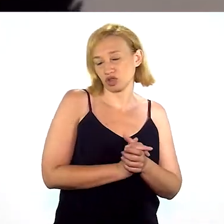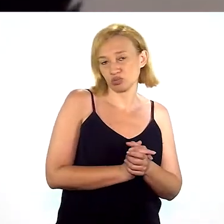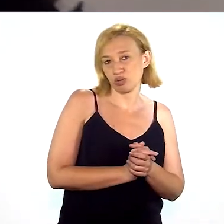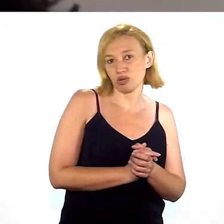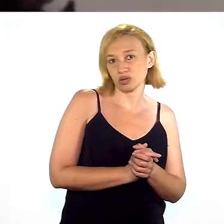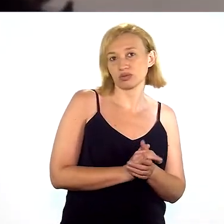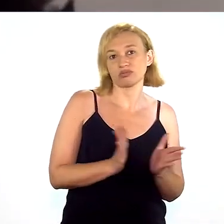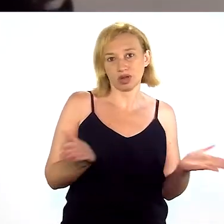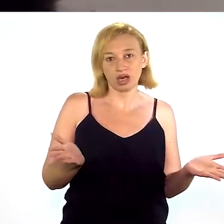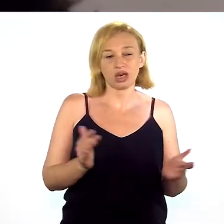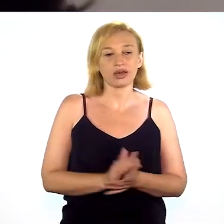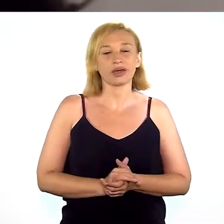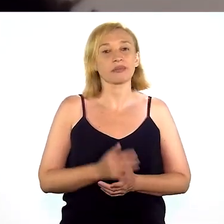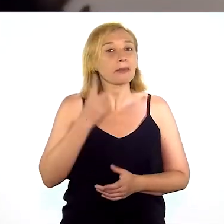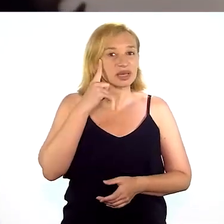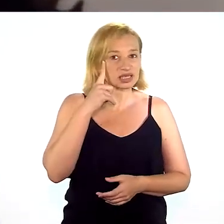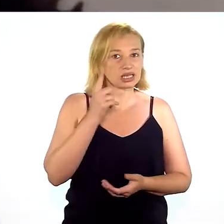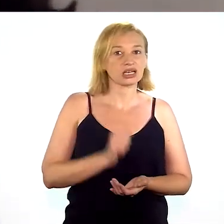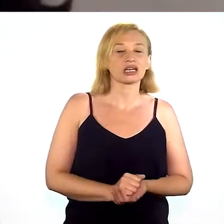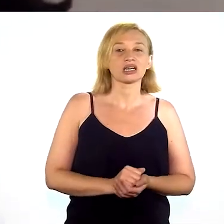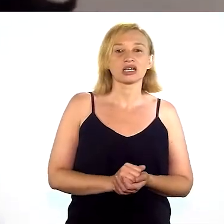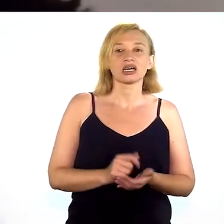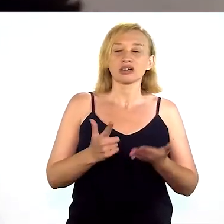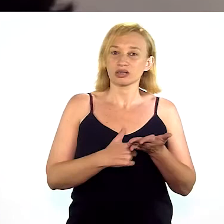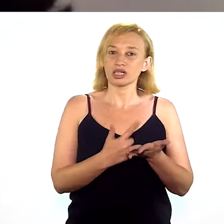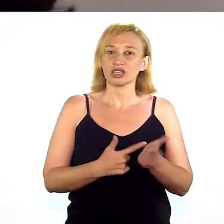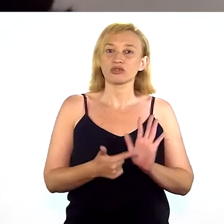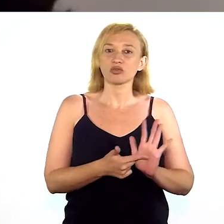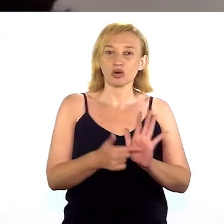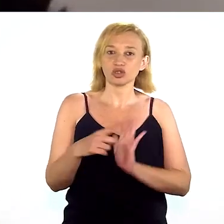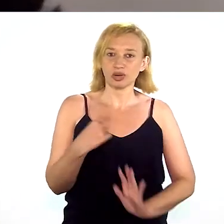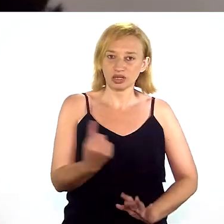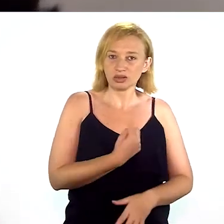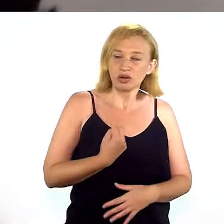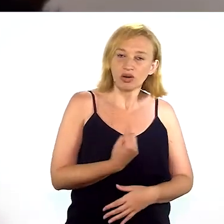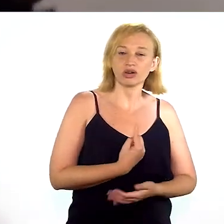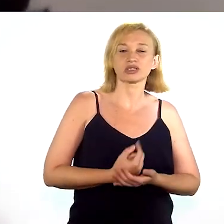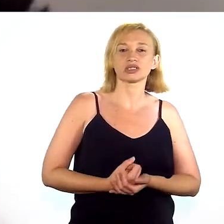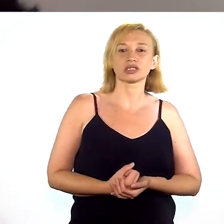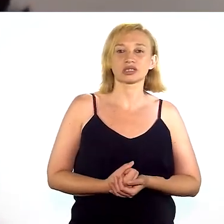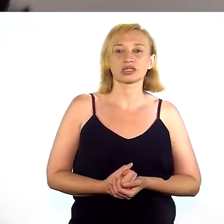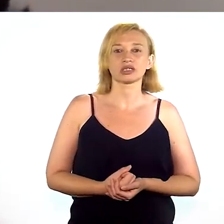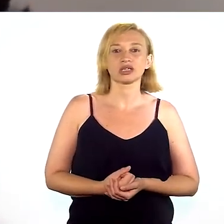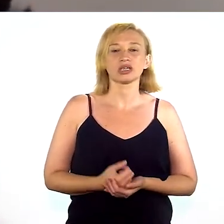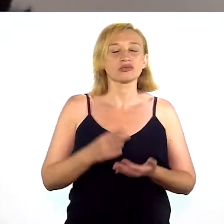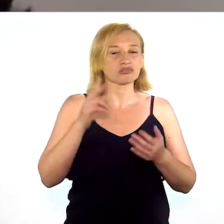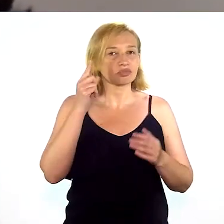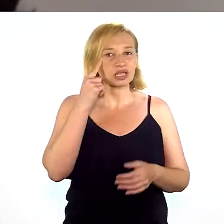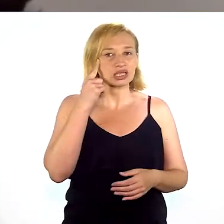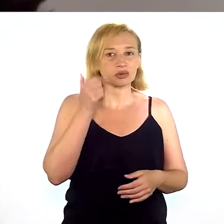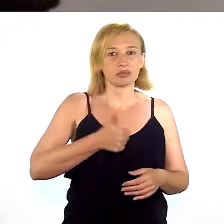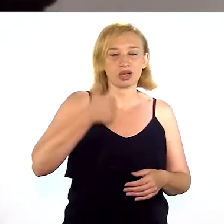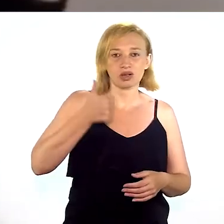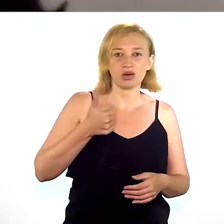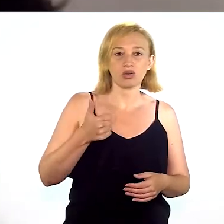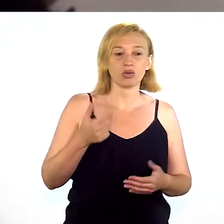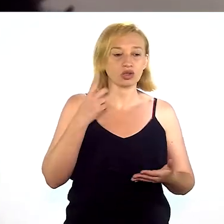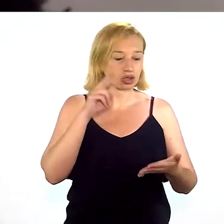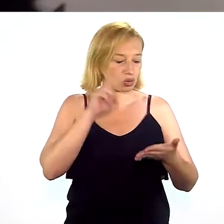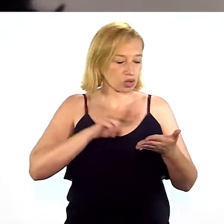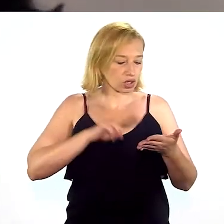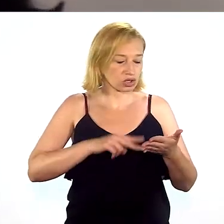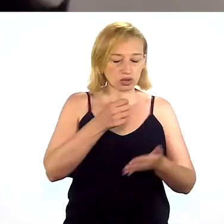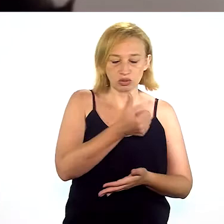mãe, enfim, com um companheiro. Então, é para pensar. E a literatura traz muito isso para a gente, né? Ela faz a gente